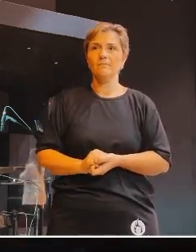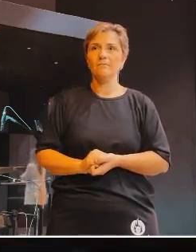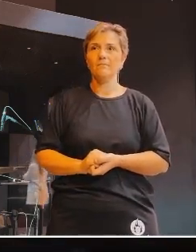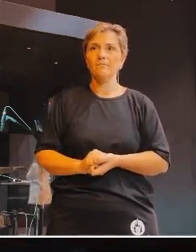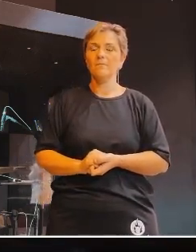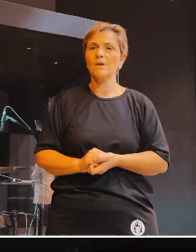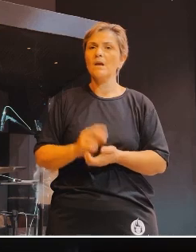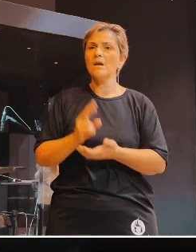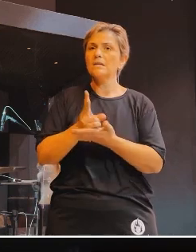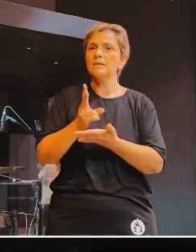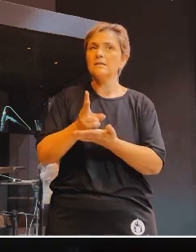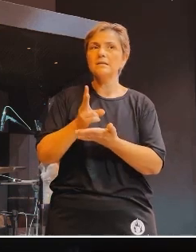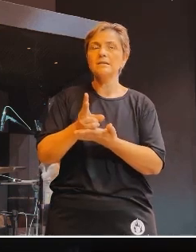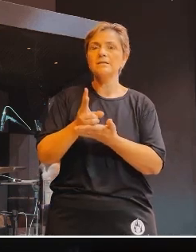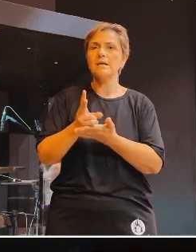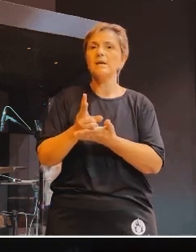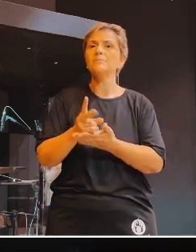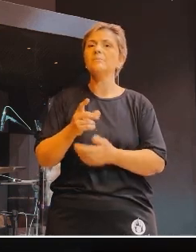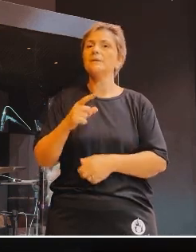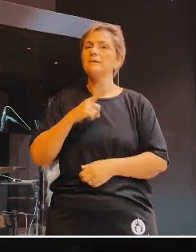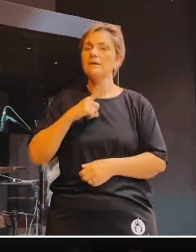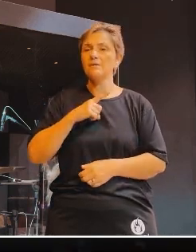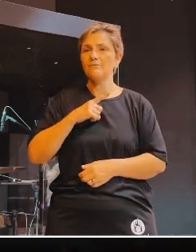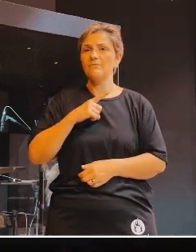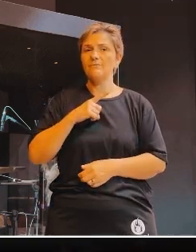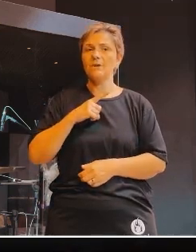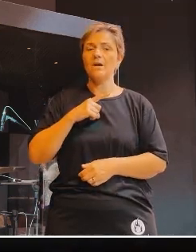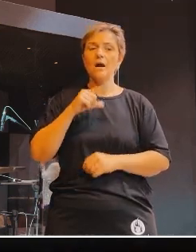Porque sempre existiu a escolha pelo pecado.